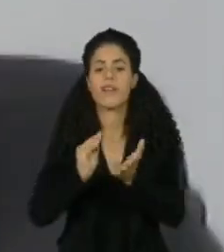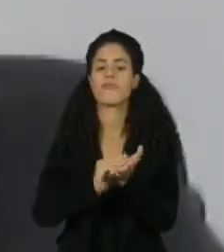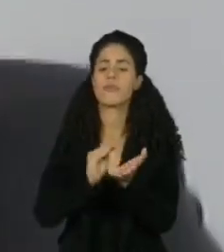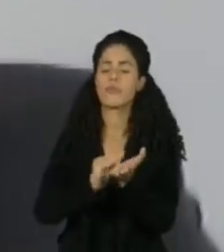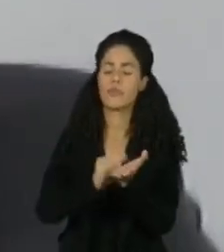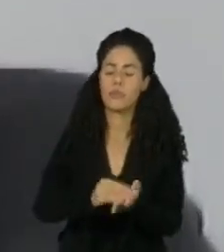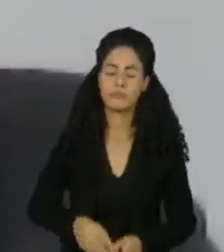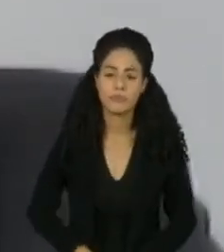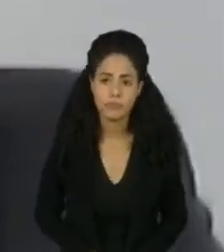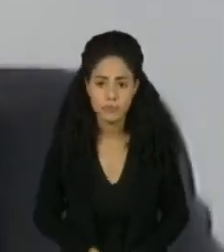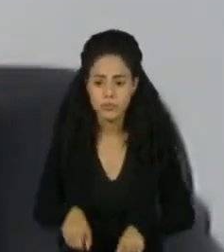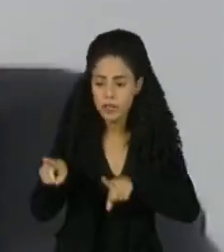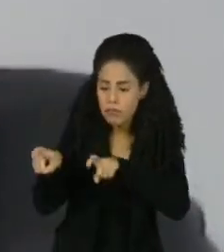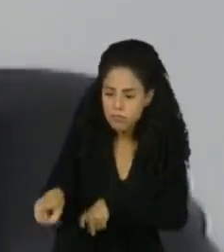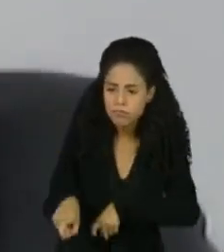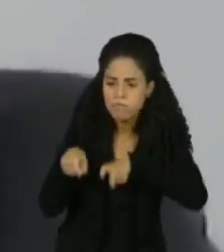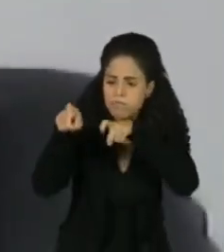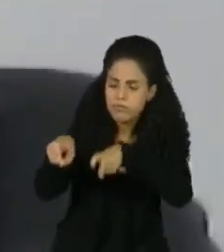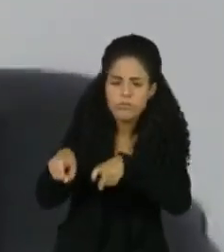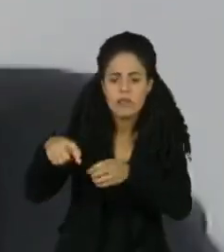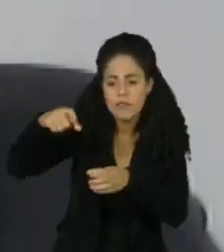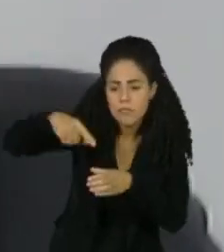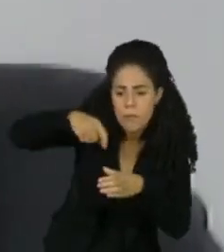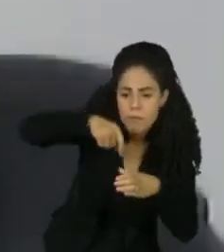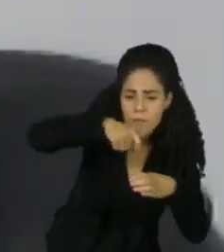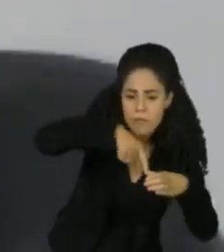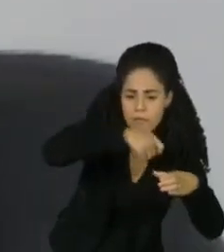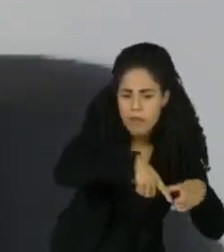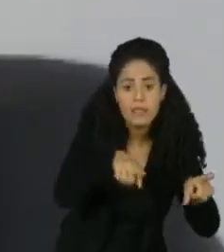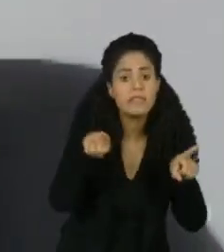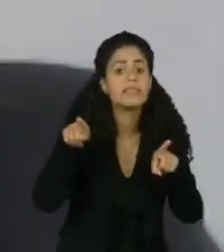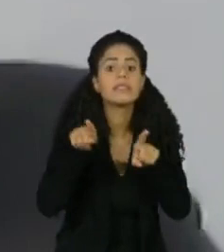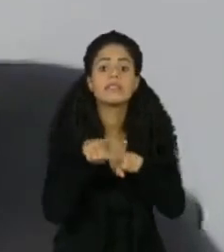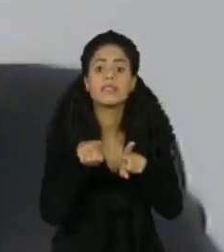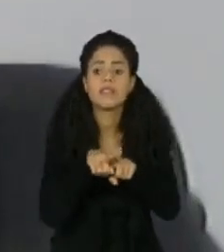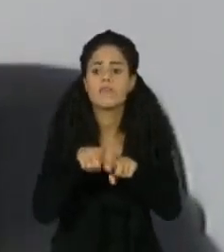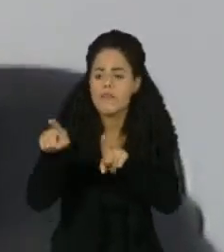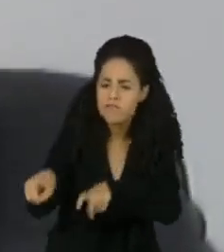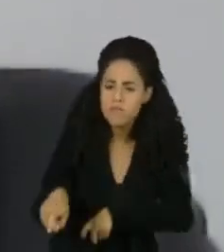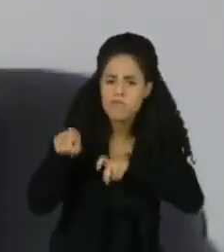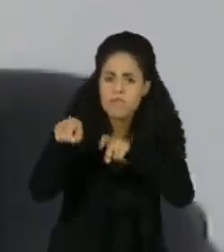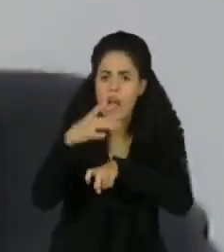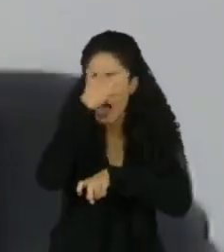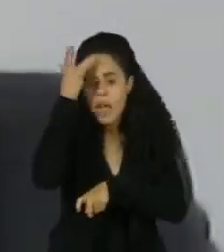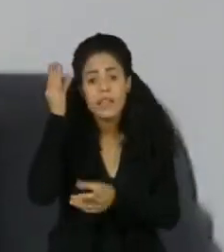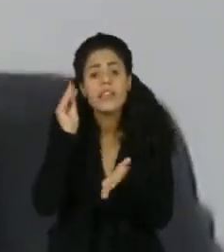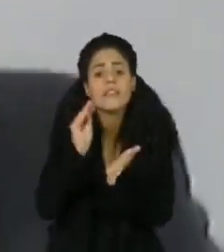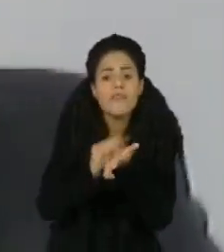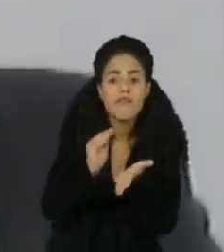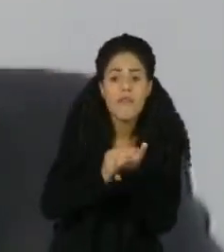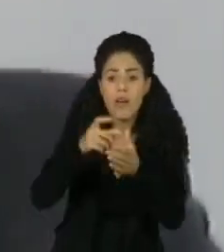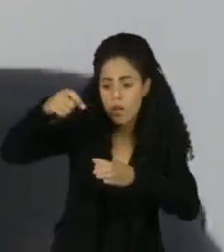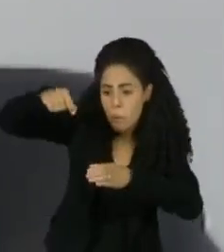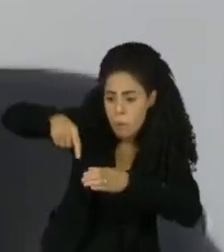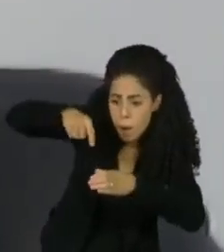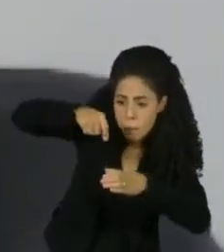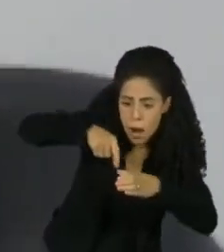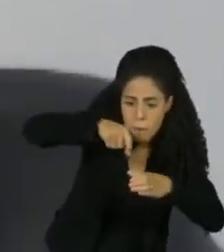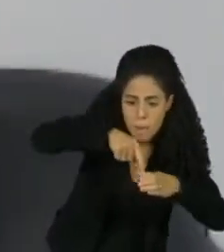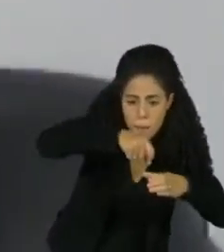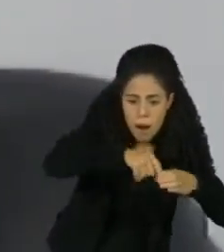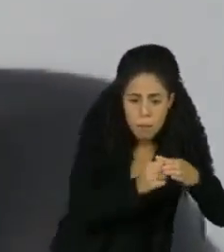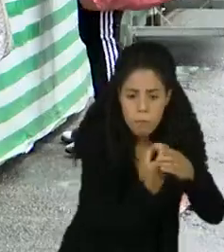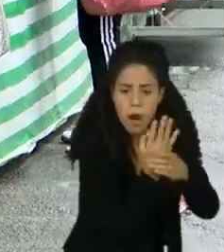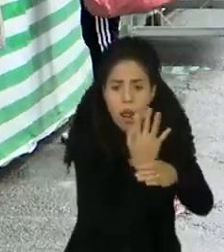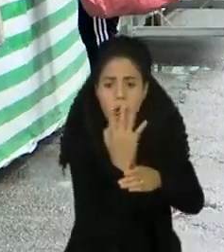afetavam a produção, houve também a questão do aumento dos custos do produtor por conta das questões dos insumos, sobretudo